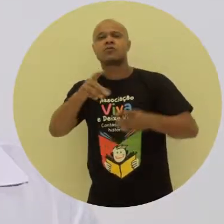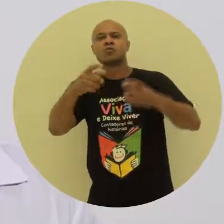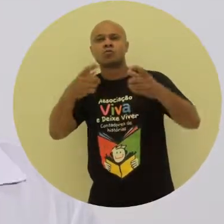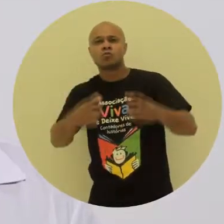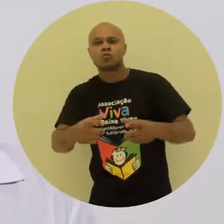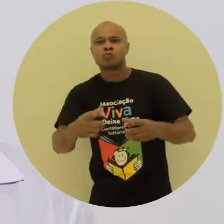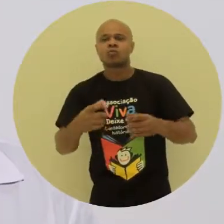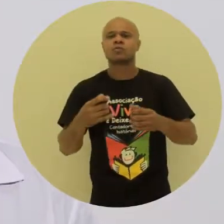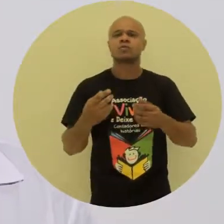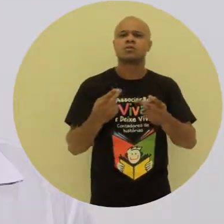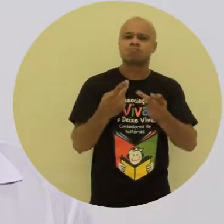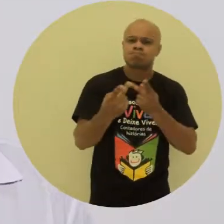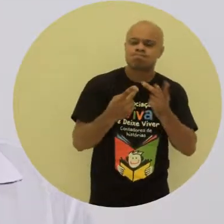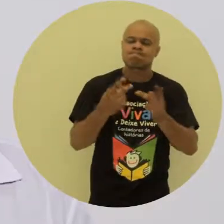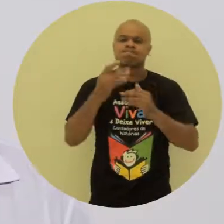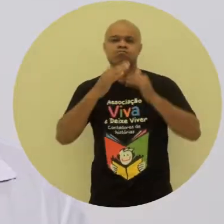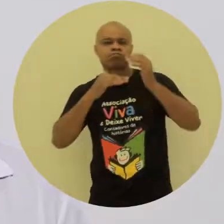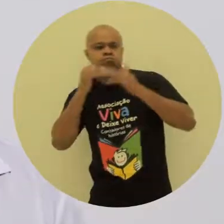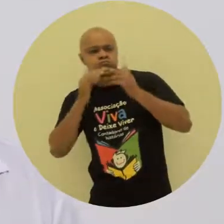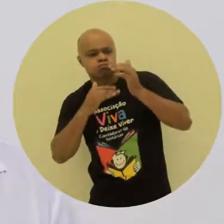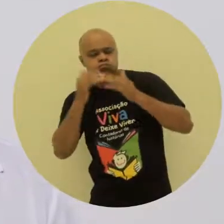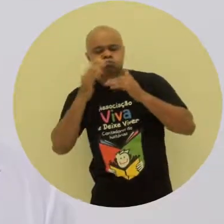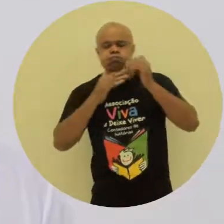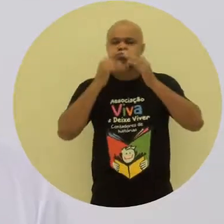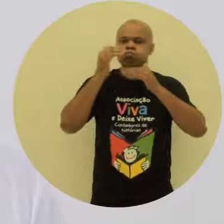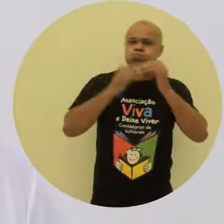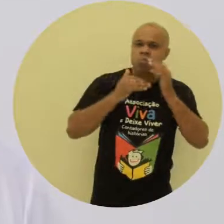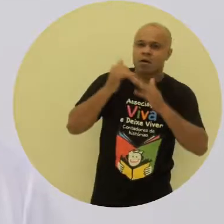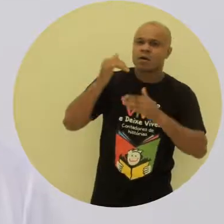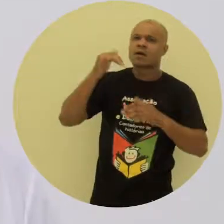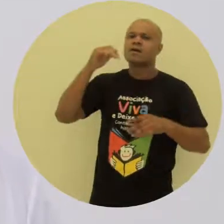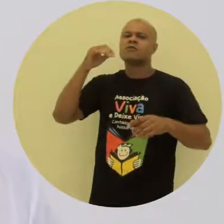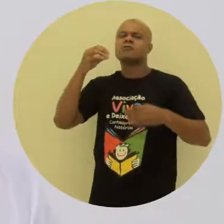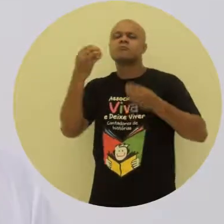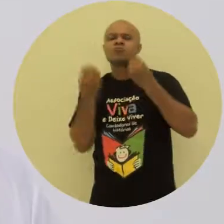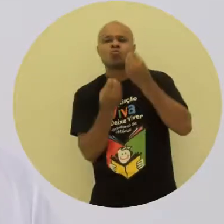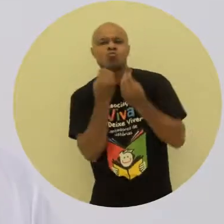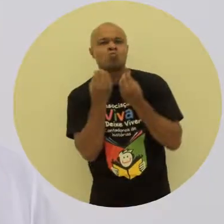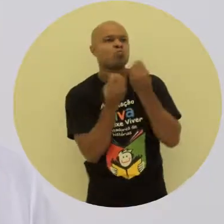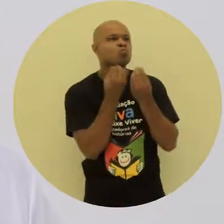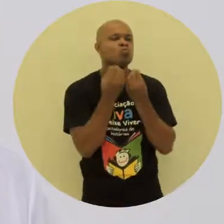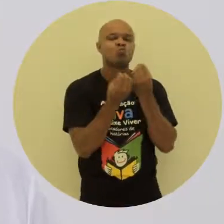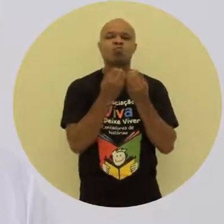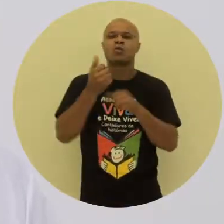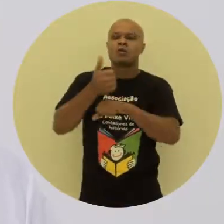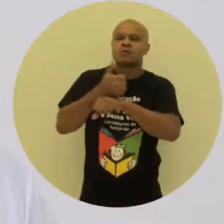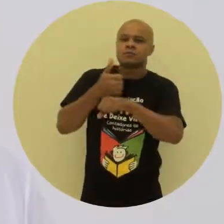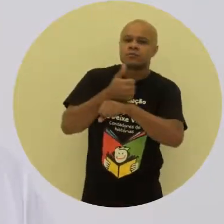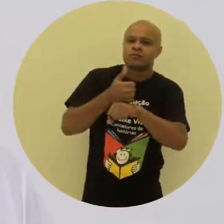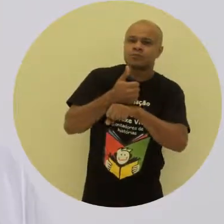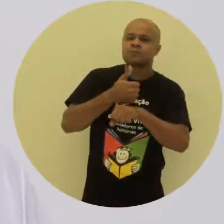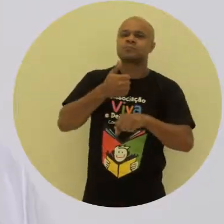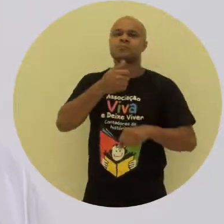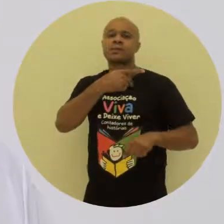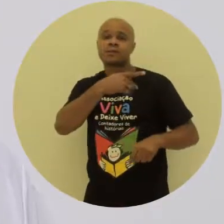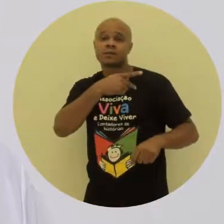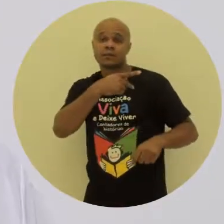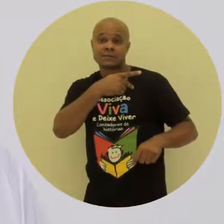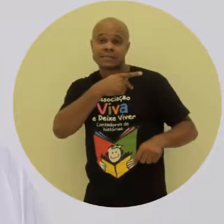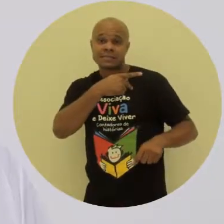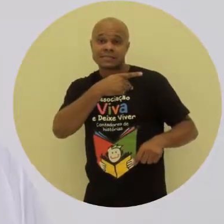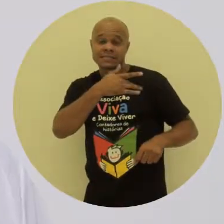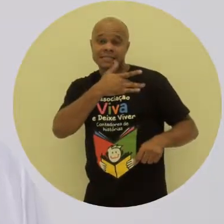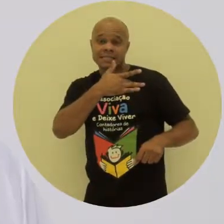desenvolvemos durante todos esses anos pesquisas sobre a relação do profissional da